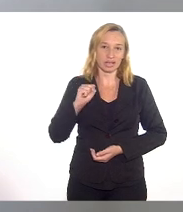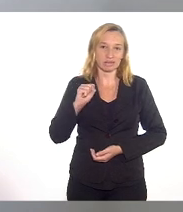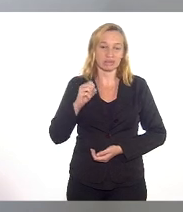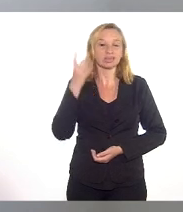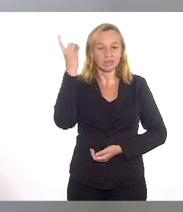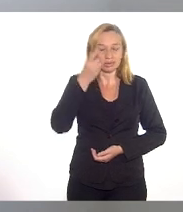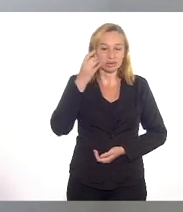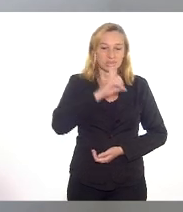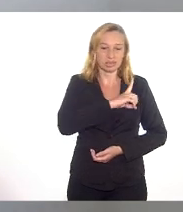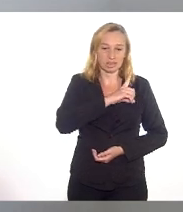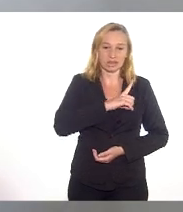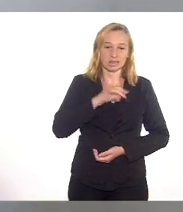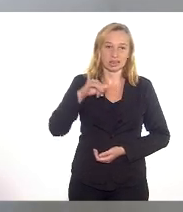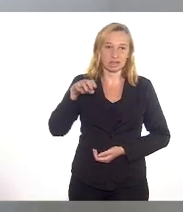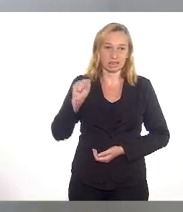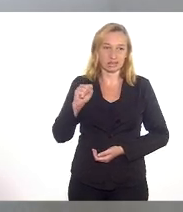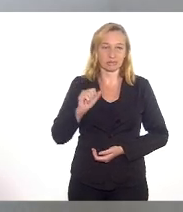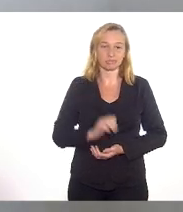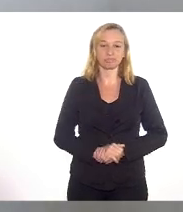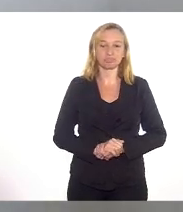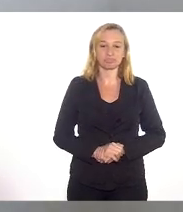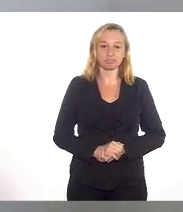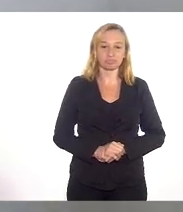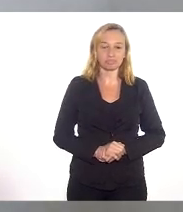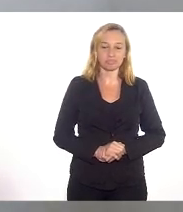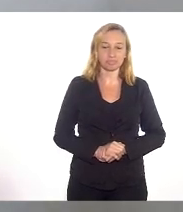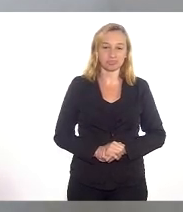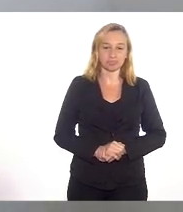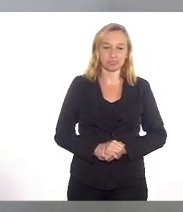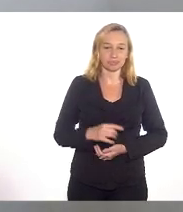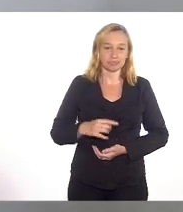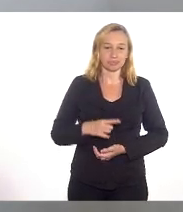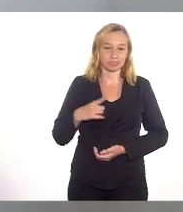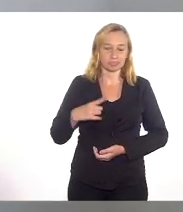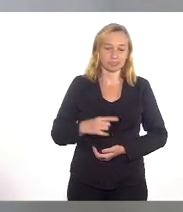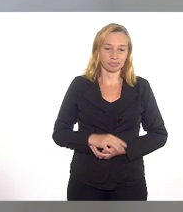Deputado Delegado Carlos Augusto.